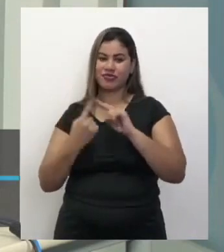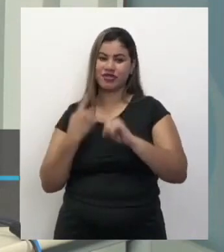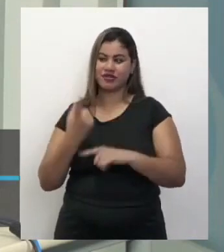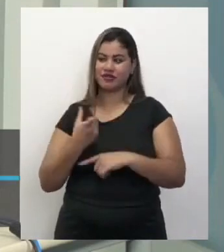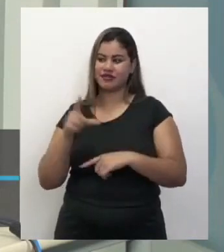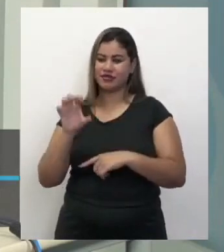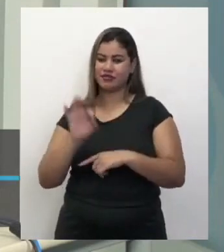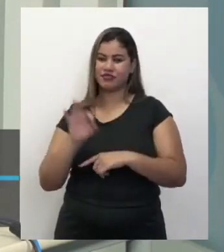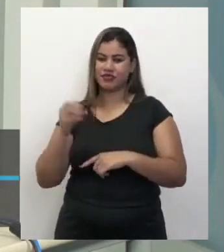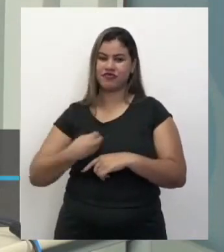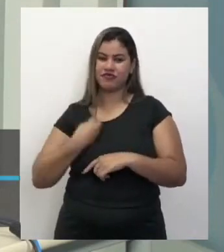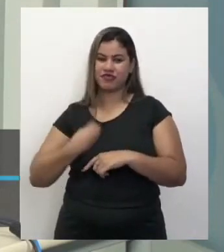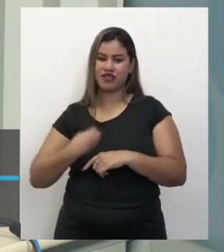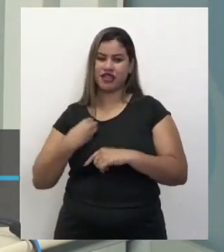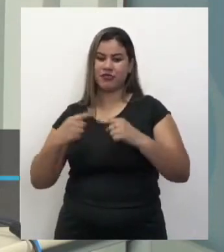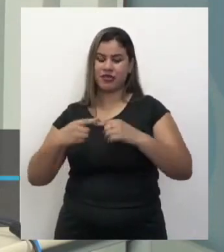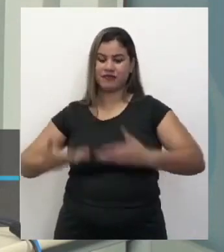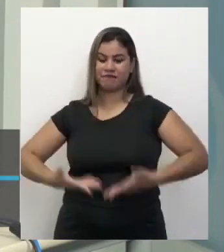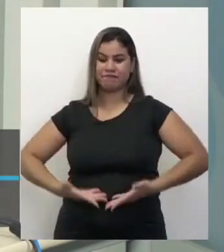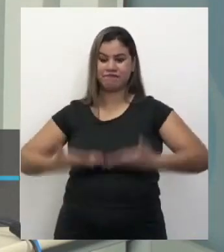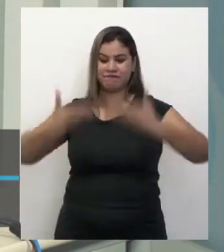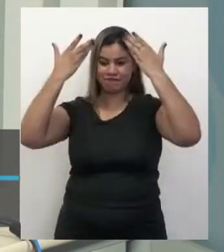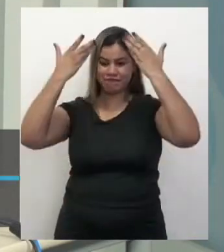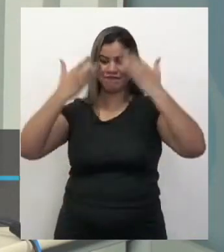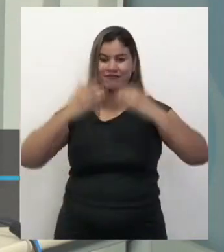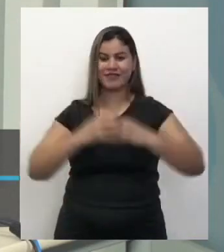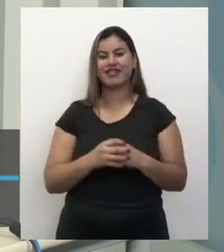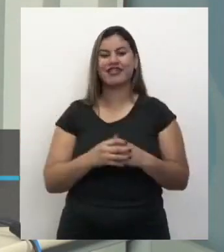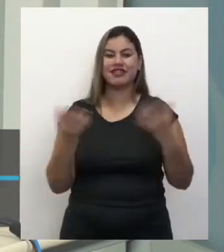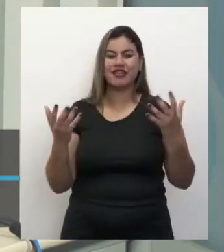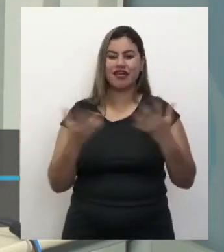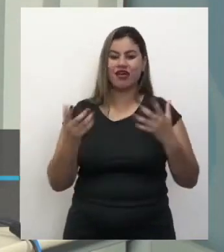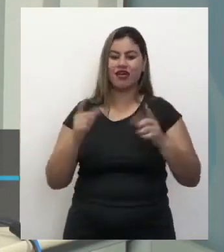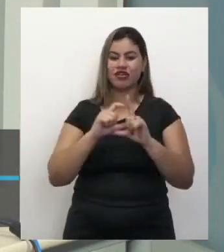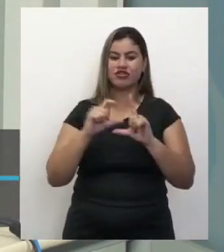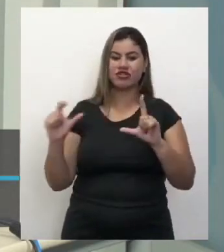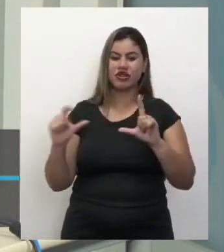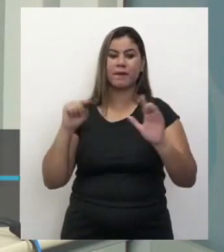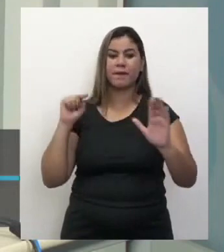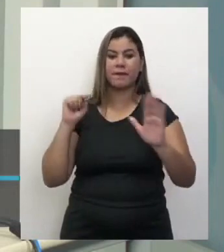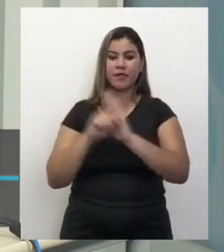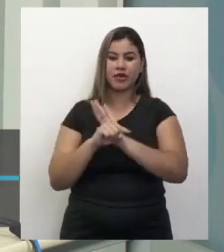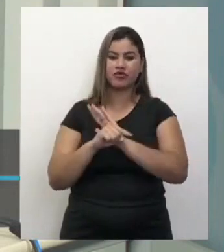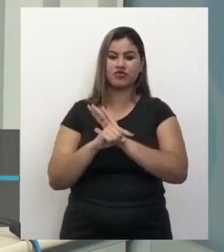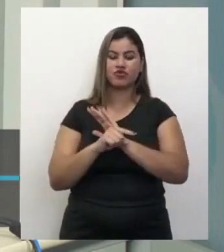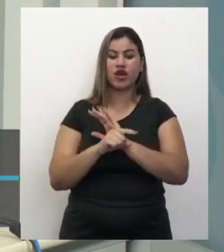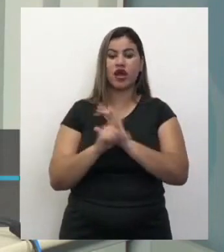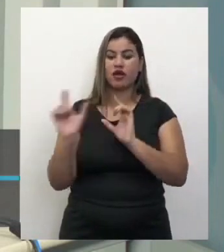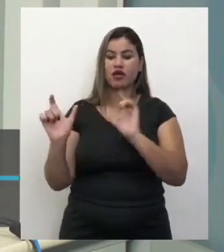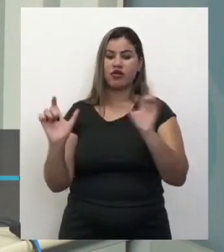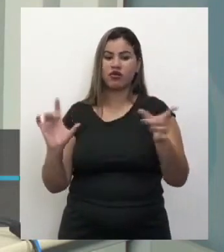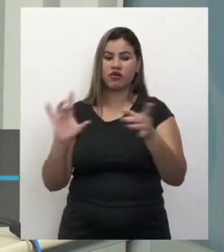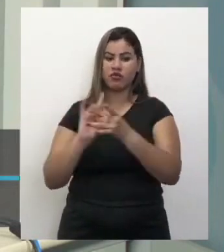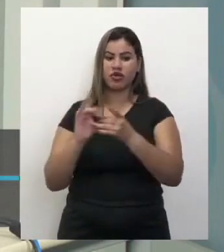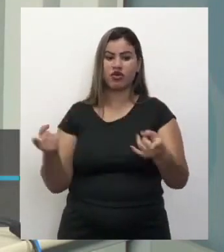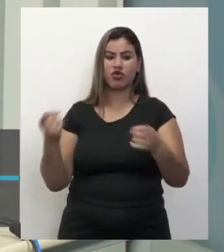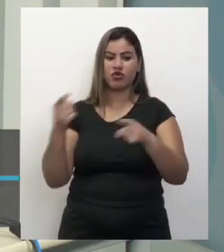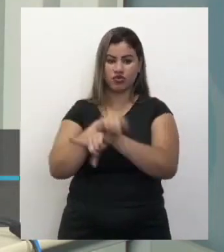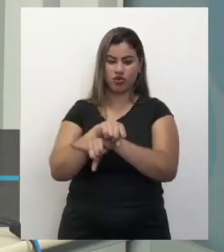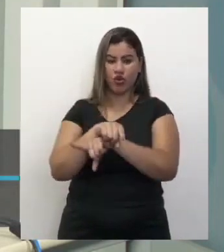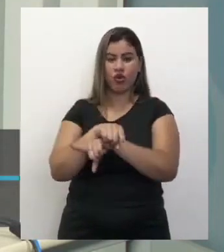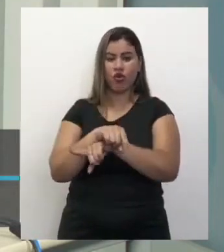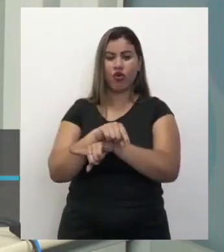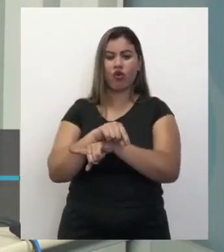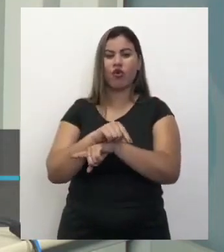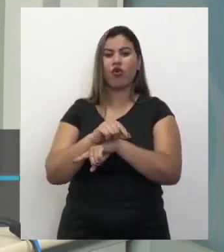100% ali, né? Às vezes era só a parte de cima. Então agora nessa tirinha, qual é a conjunção que indica algo contrário? Uma oposição